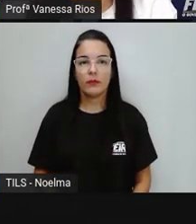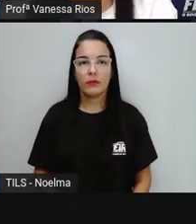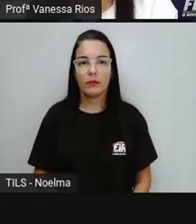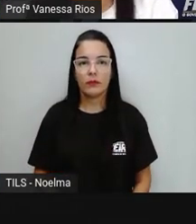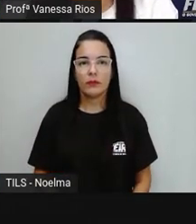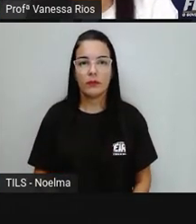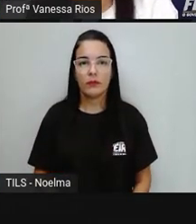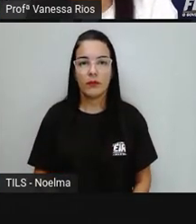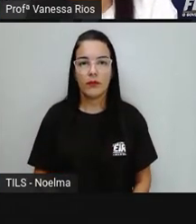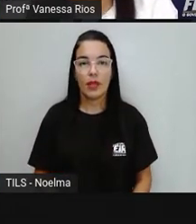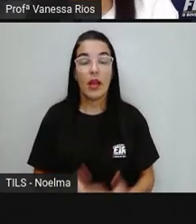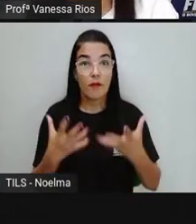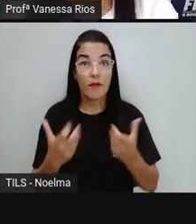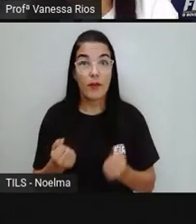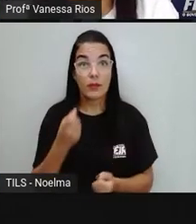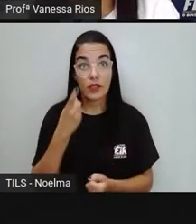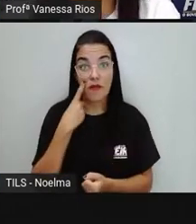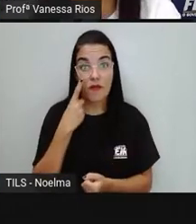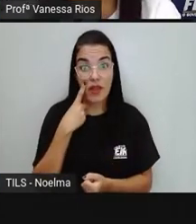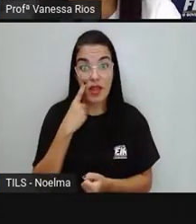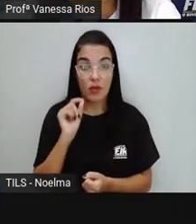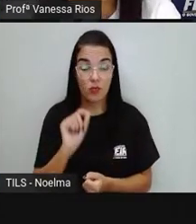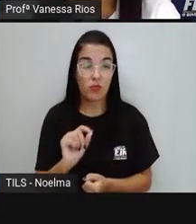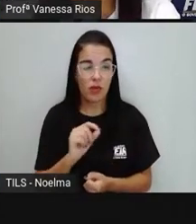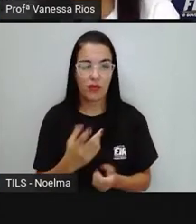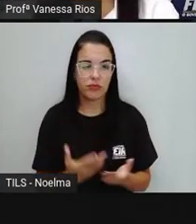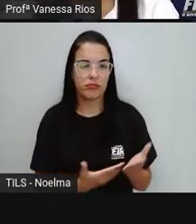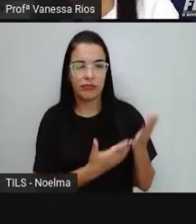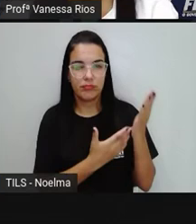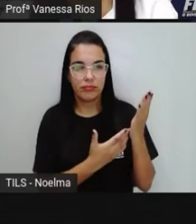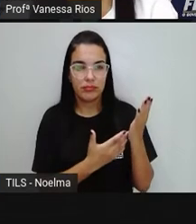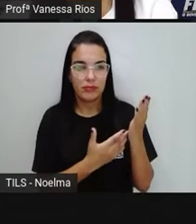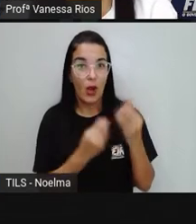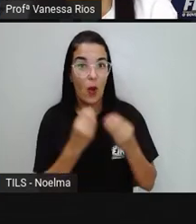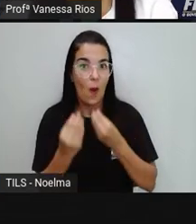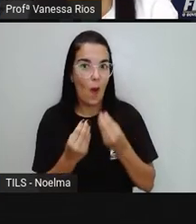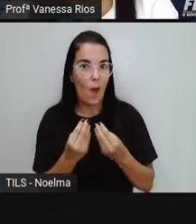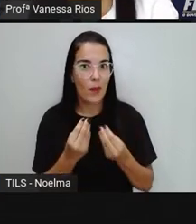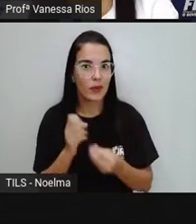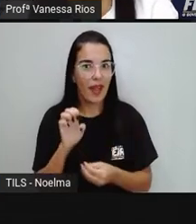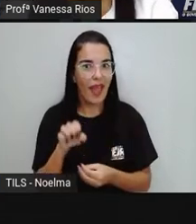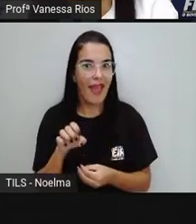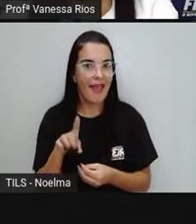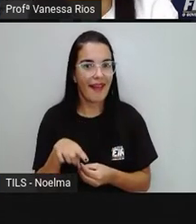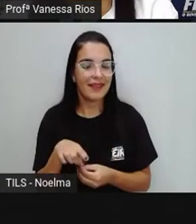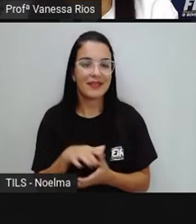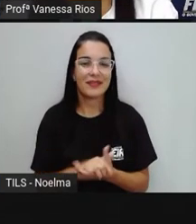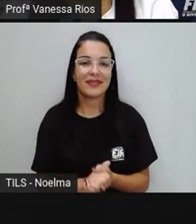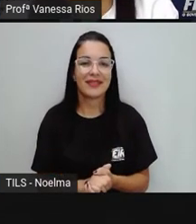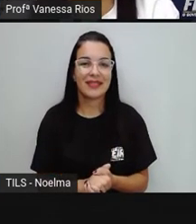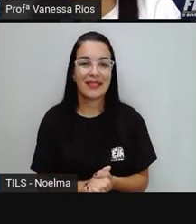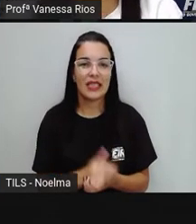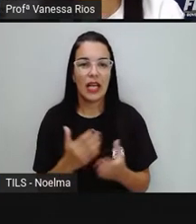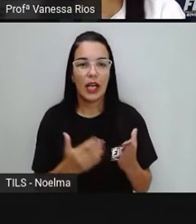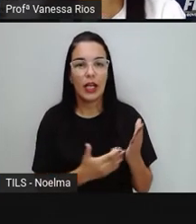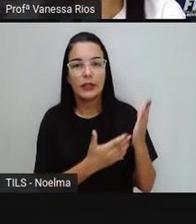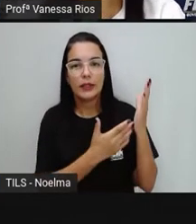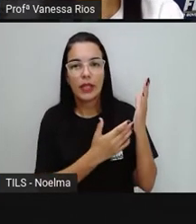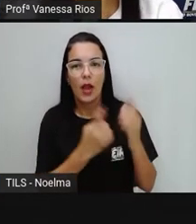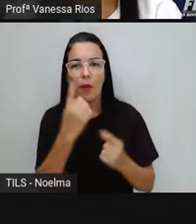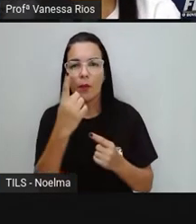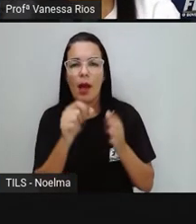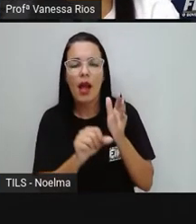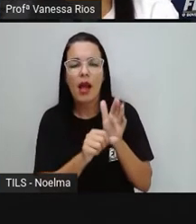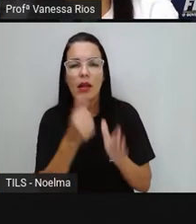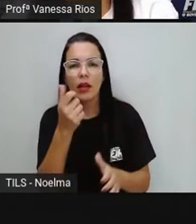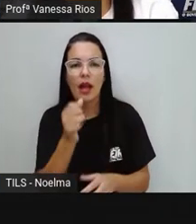E aí vamos ver, então, um vlog de crítica? Olhem só. A Pro trouxe aqui um primeiro exemplo, né,